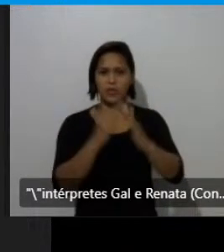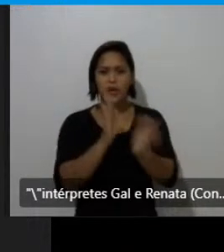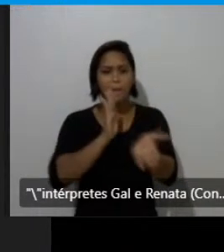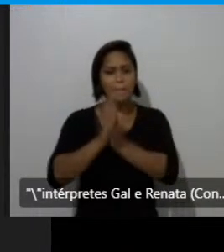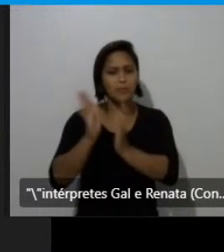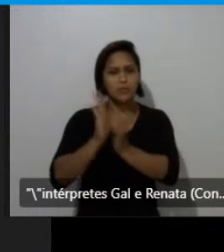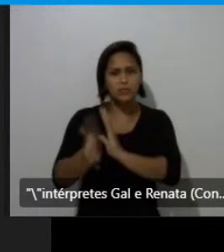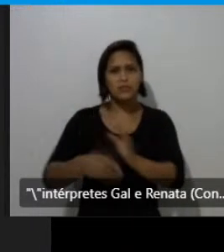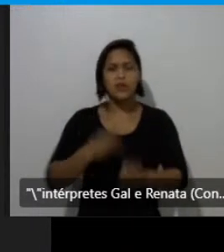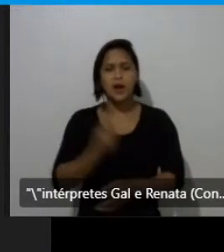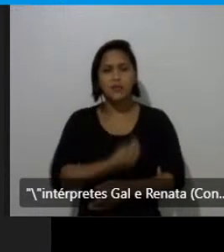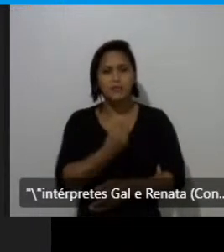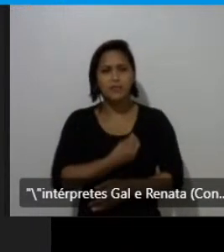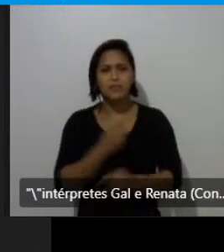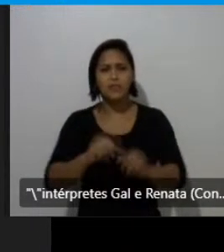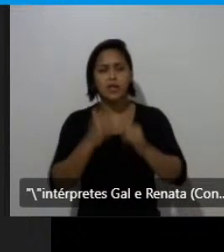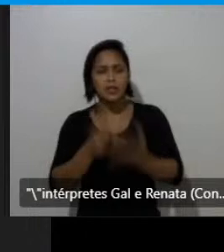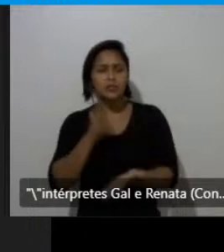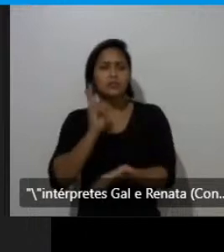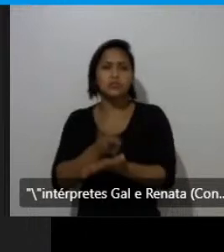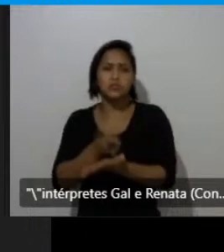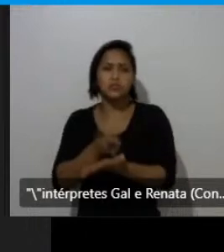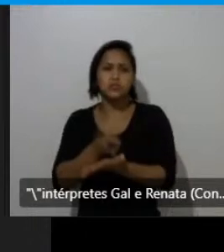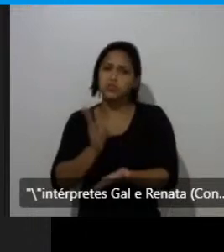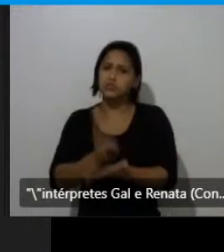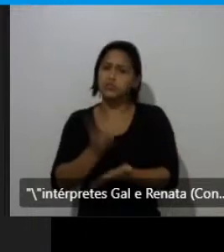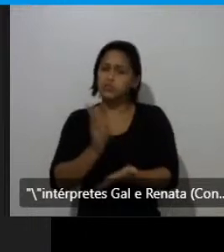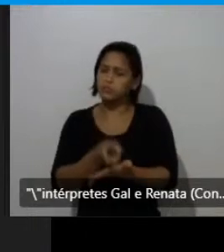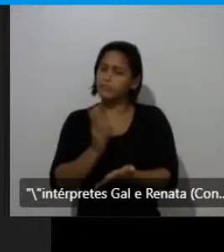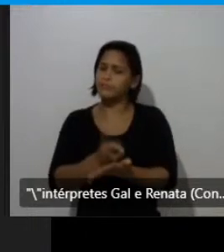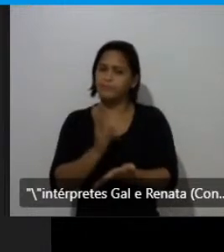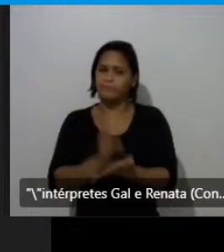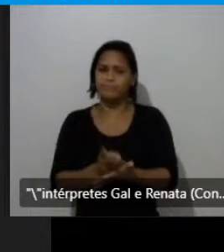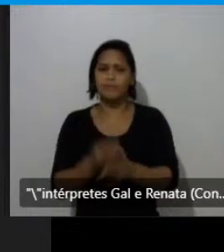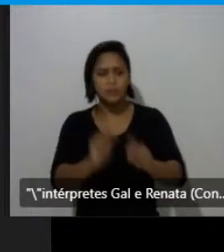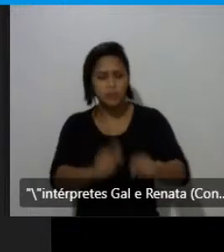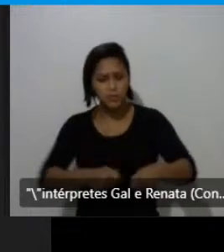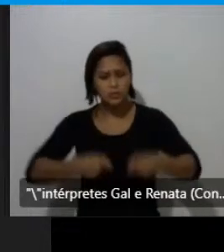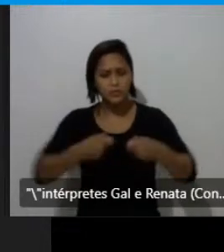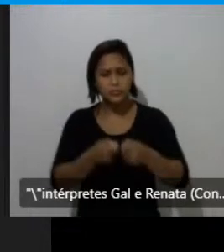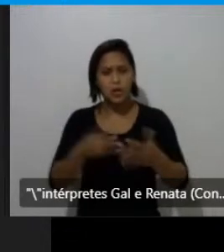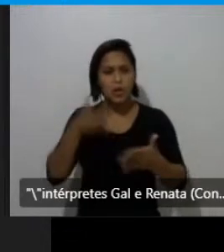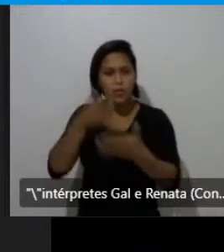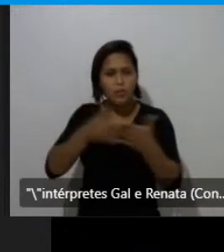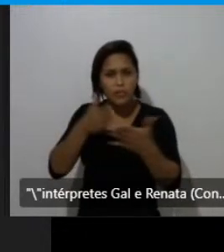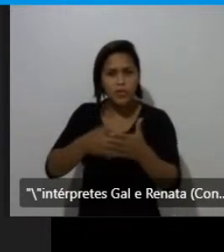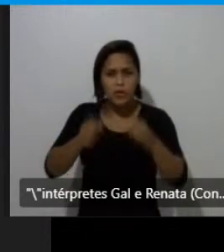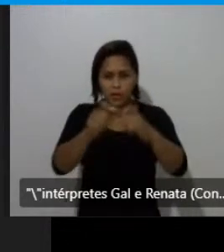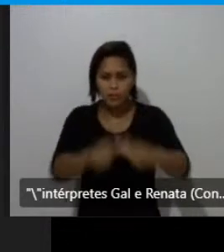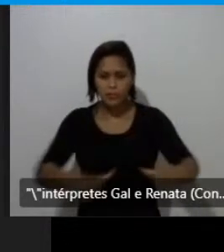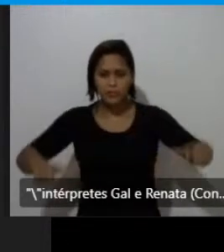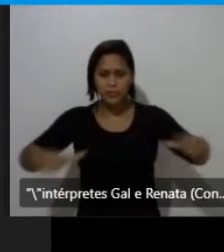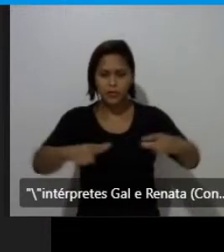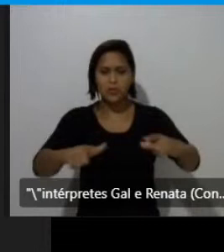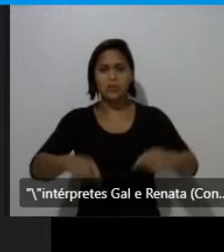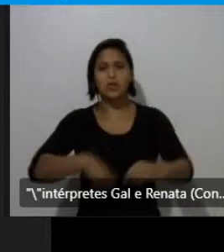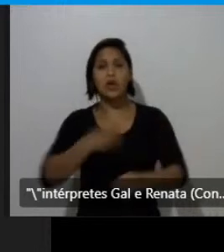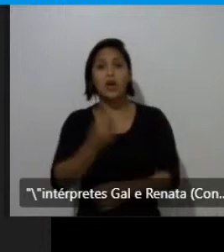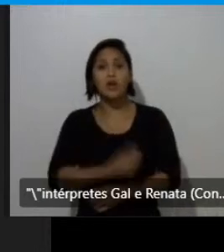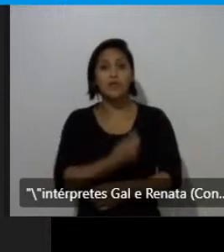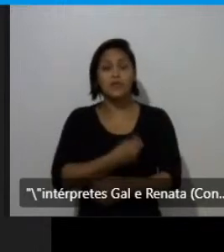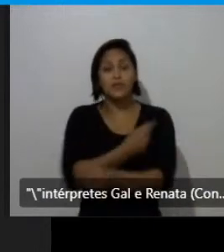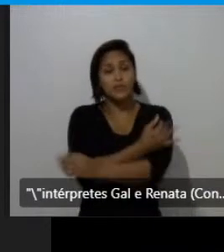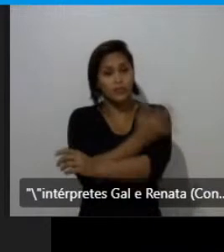para sobreviver e constantemente no movimento, para além de limites territoriais, num território dinâmico, território vivo,